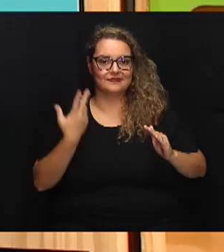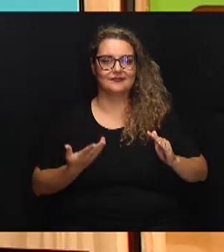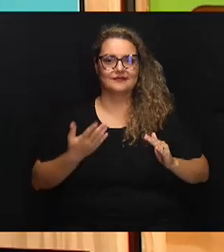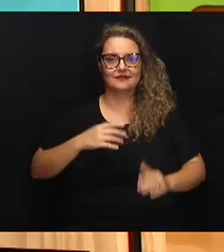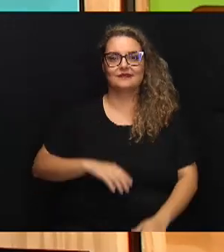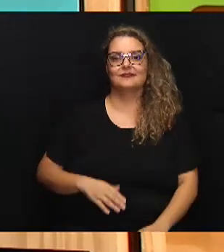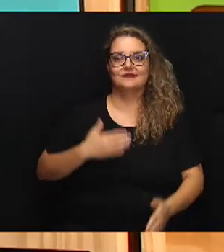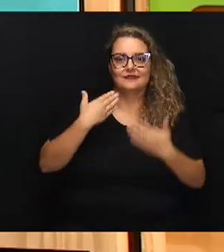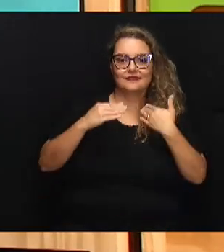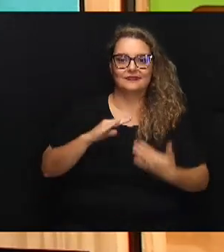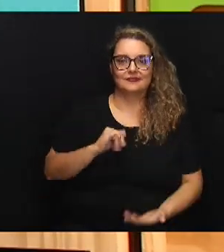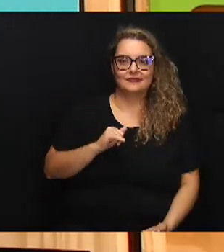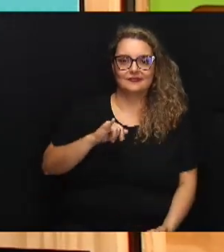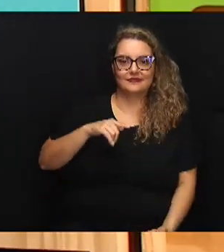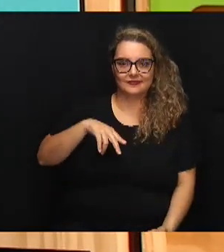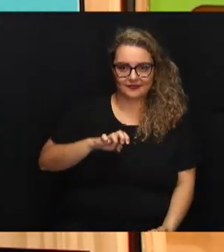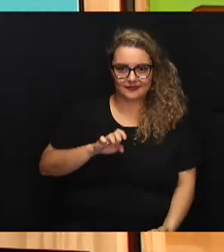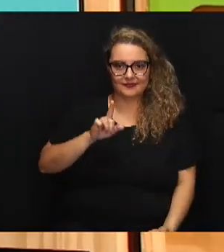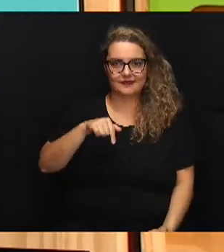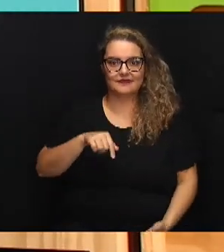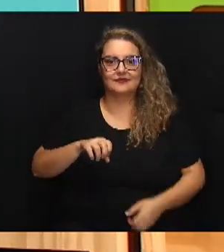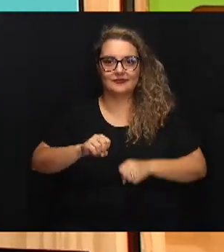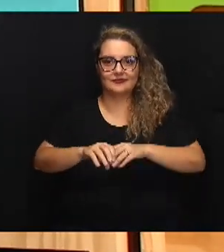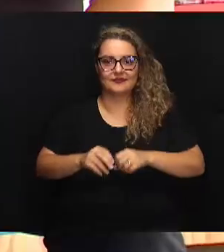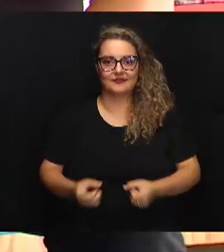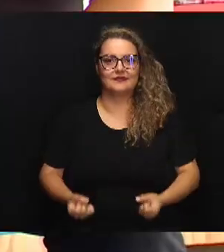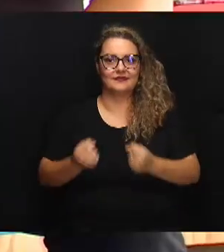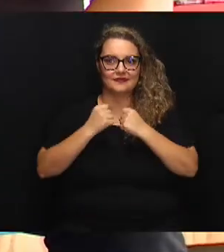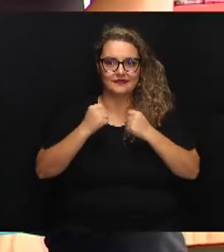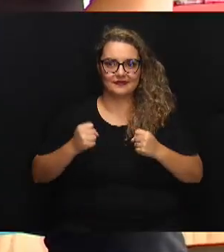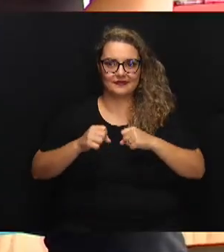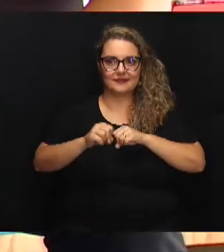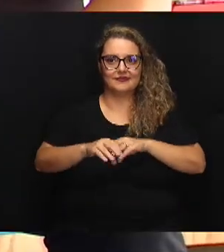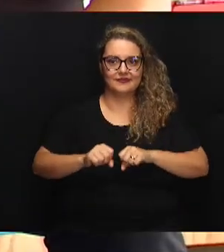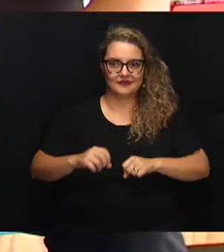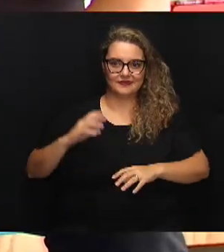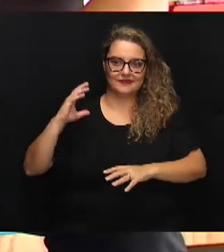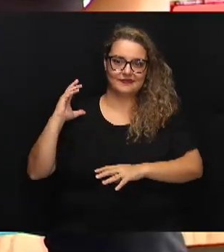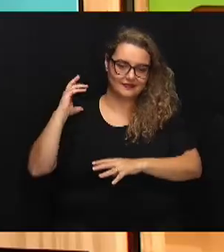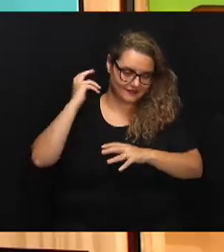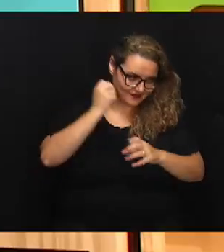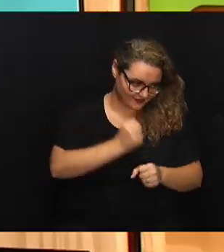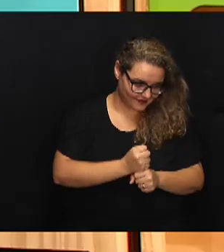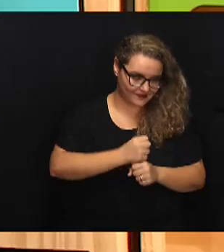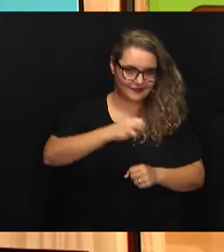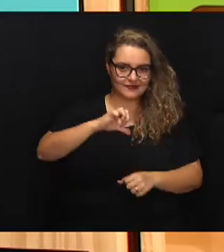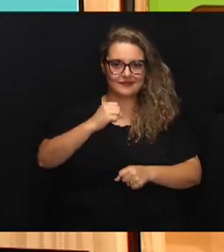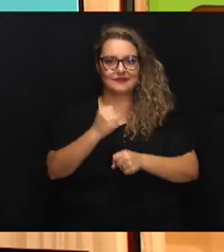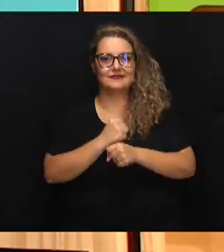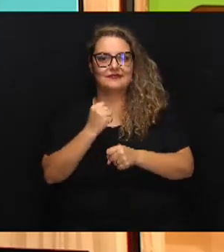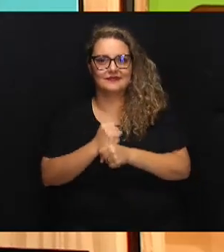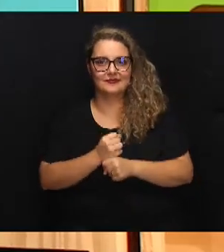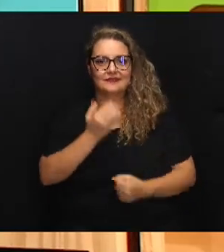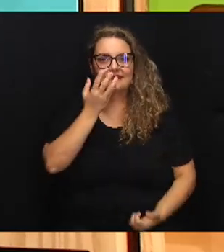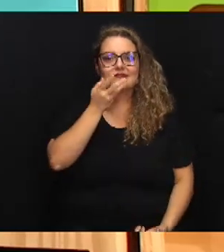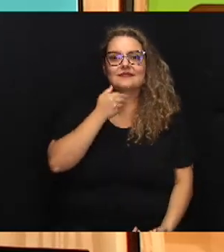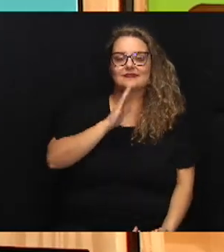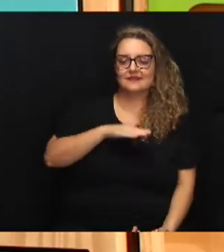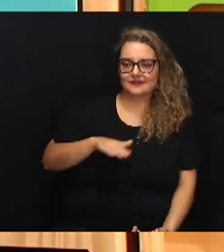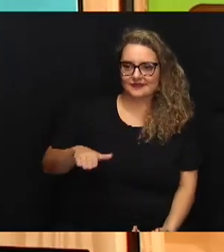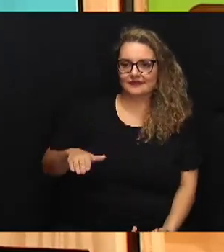com o Kaique Blota, que é um educador físico, ele dá aula de jiu-jitsu, né, já há 9 anos para crianças